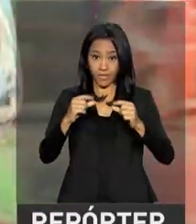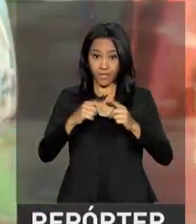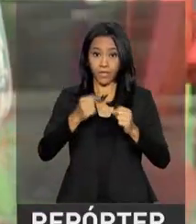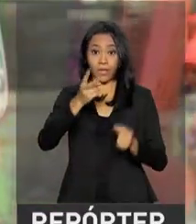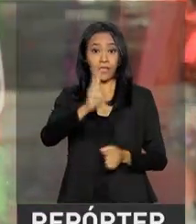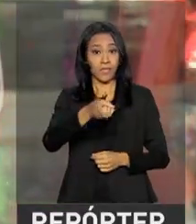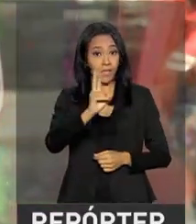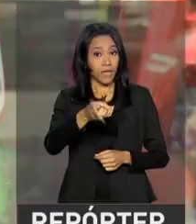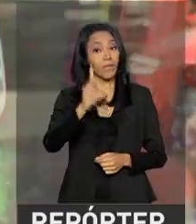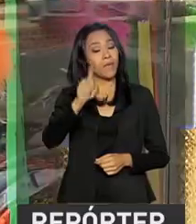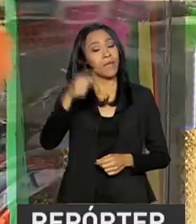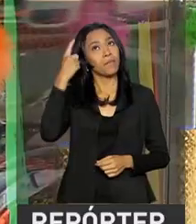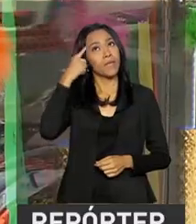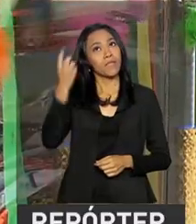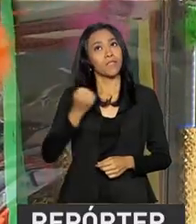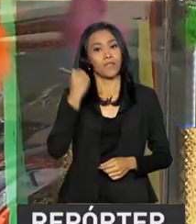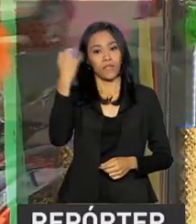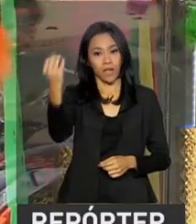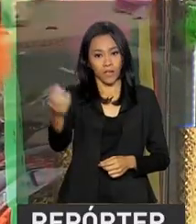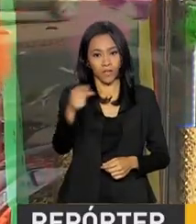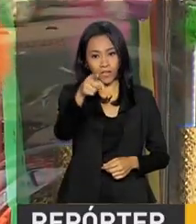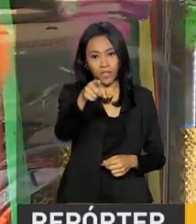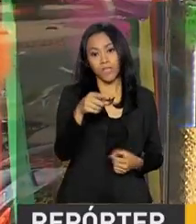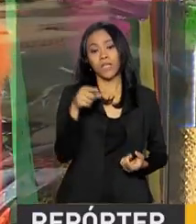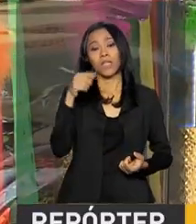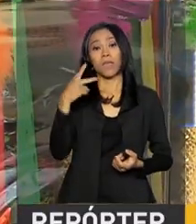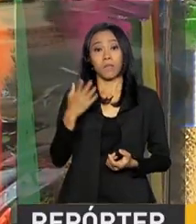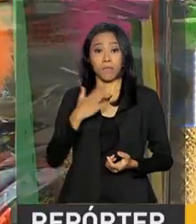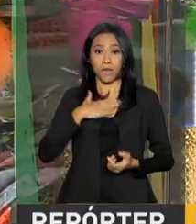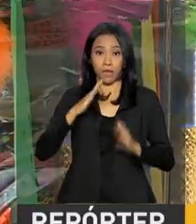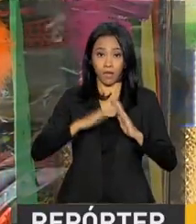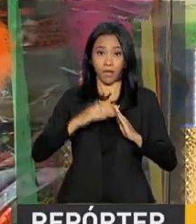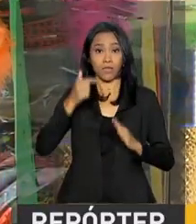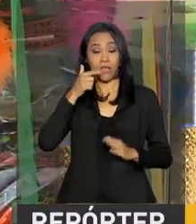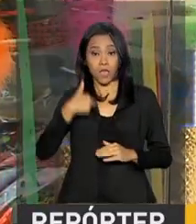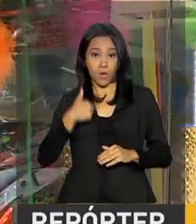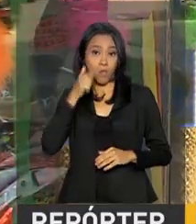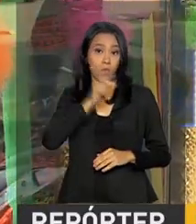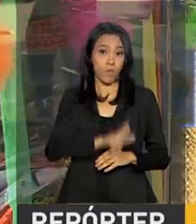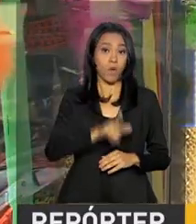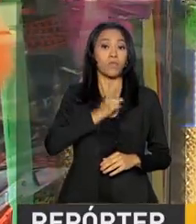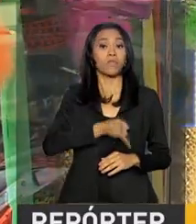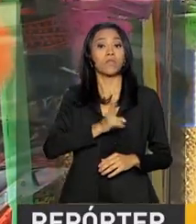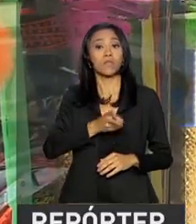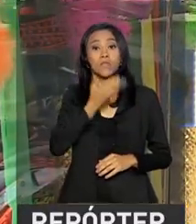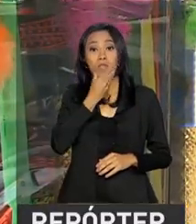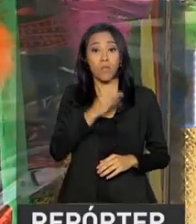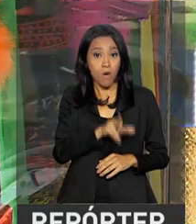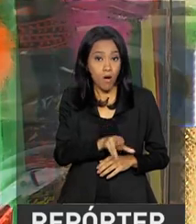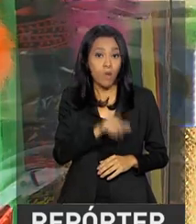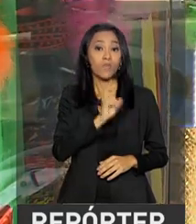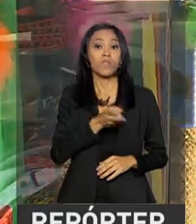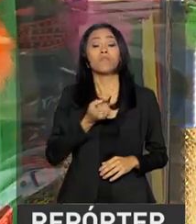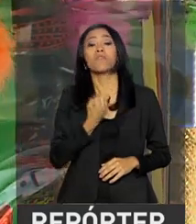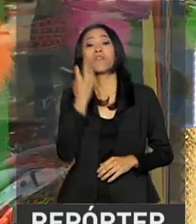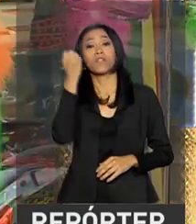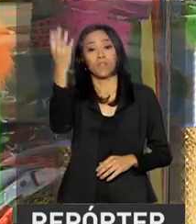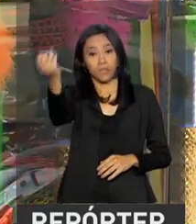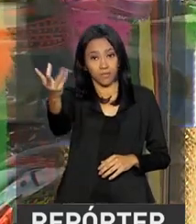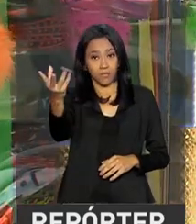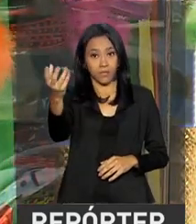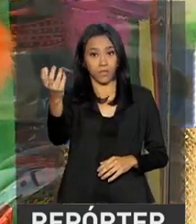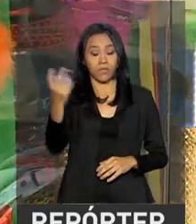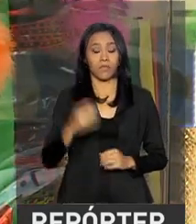sinônimo de viagem lá em casa tanto eu quanto meu irmão a gente sempre teve o costume de viajar no carnaval com os meus pais e